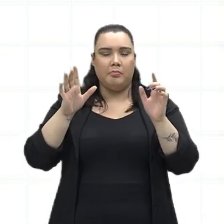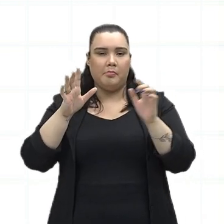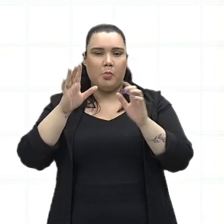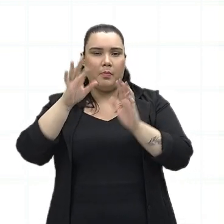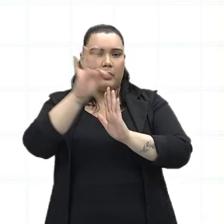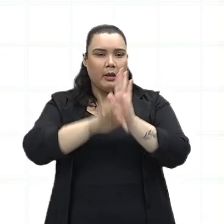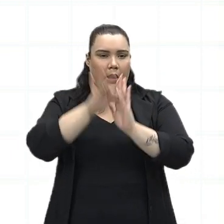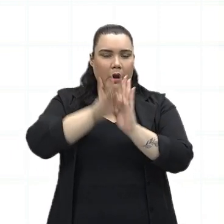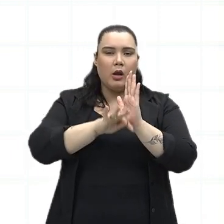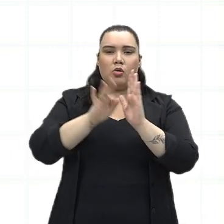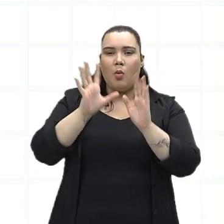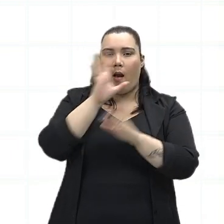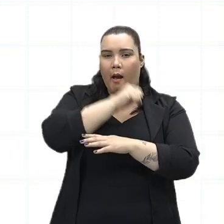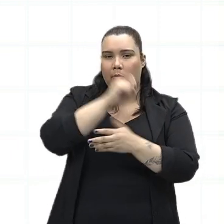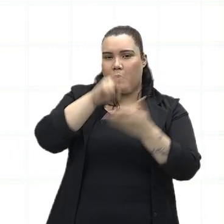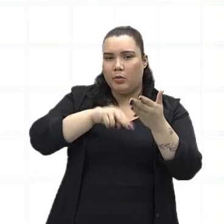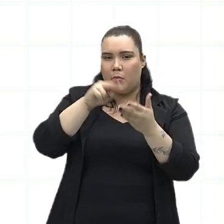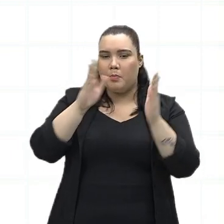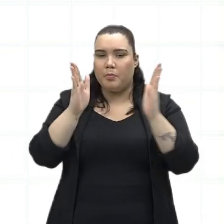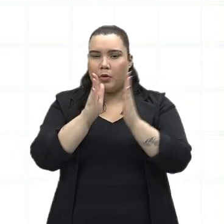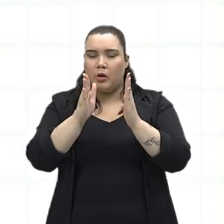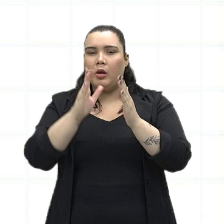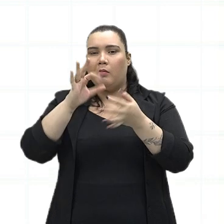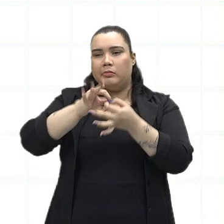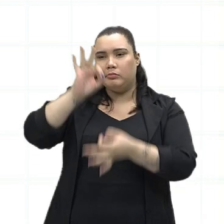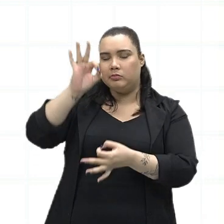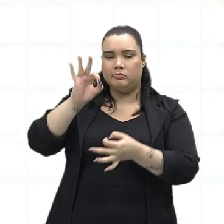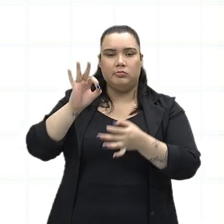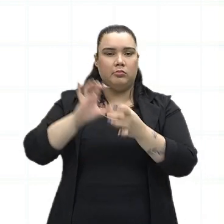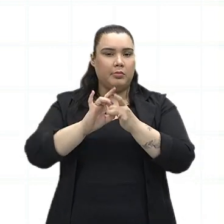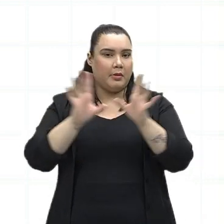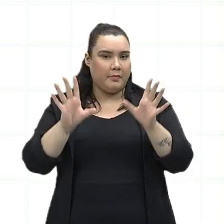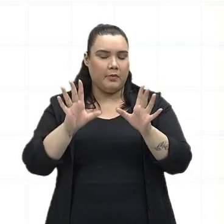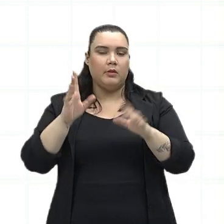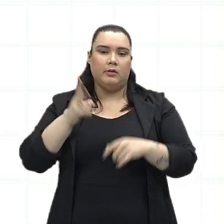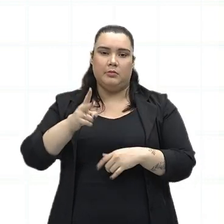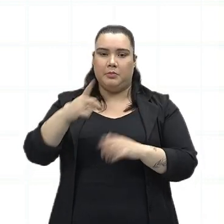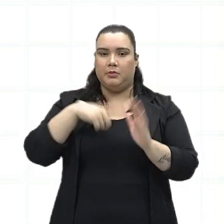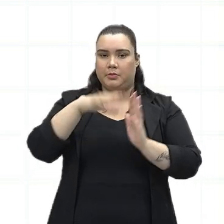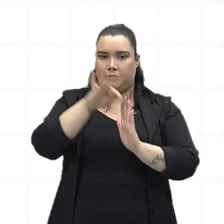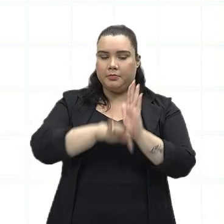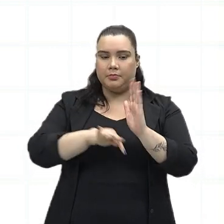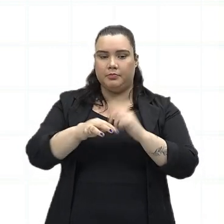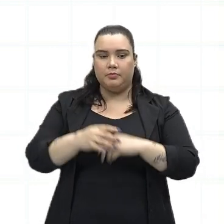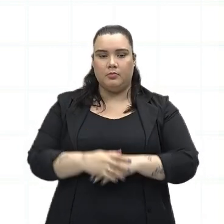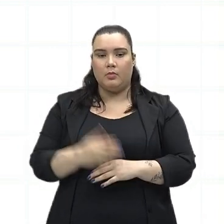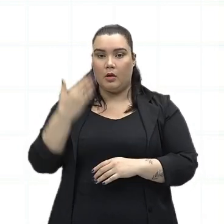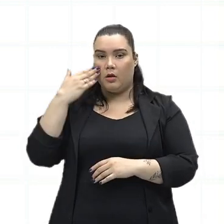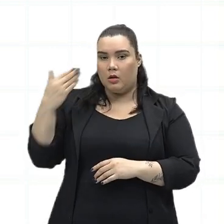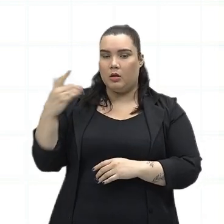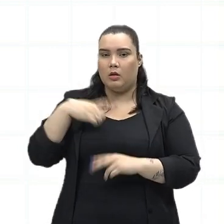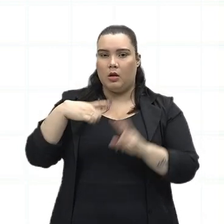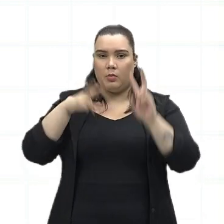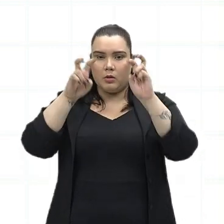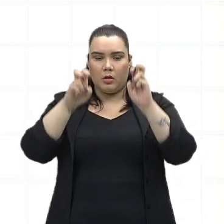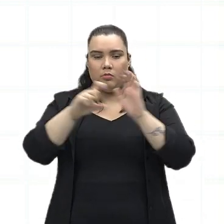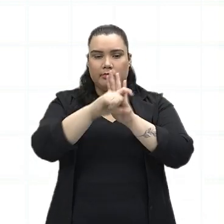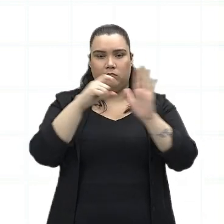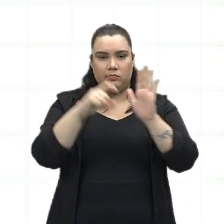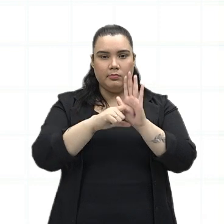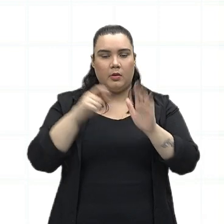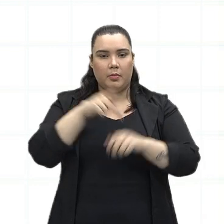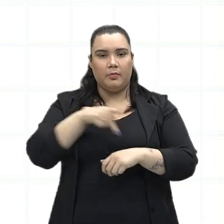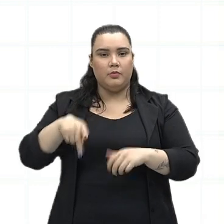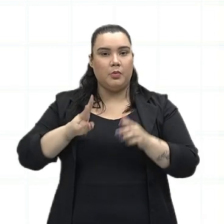tipos, tá bom? E aí que eu tenho o título, eu tenho 2 parágrafos aqui, e eu vou continuar aqui o